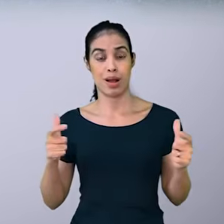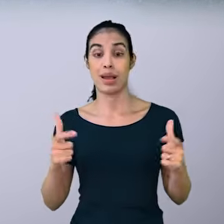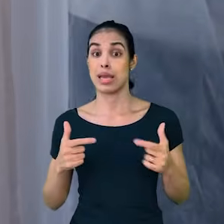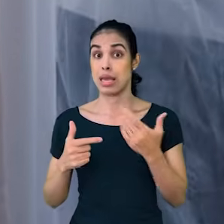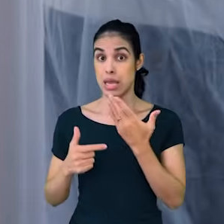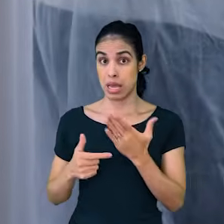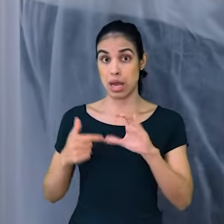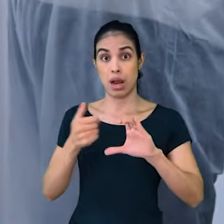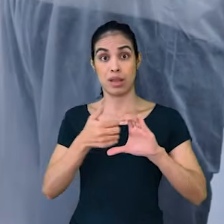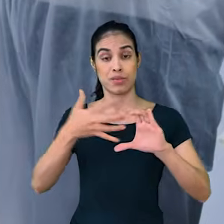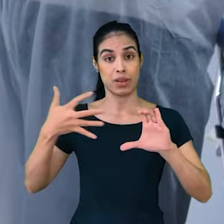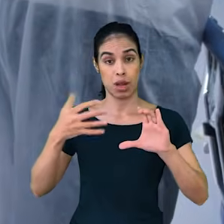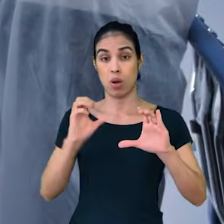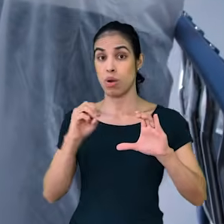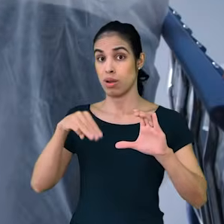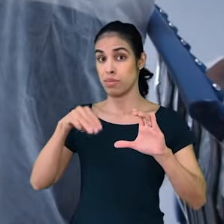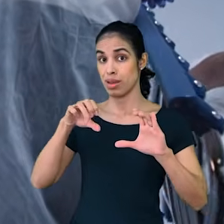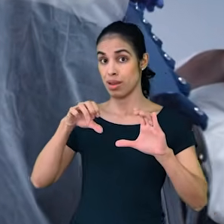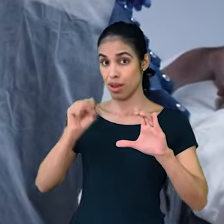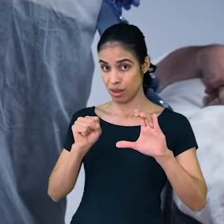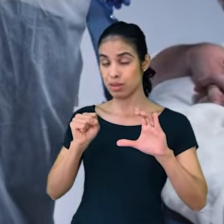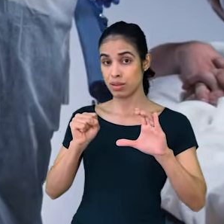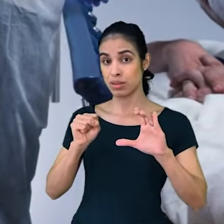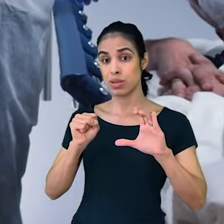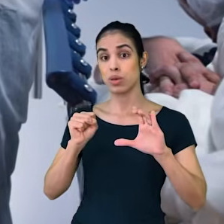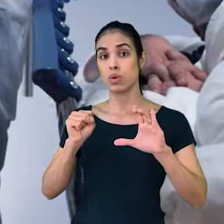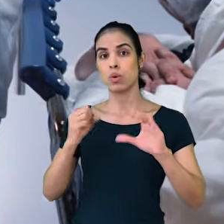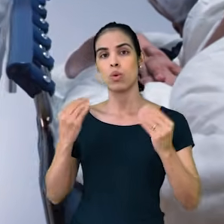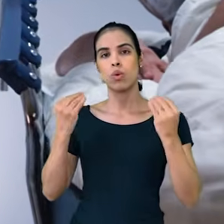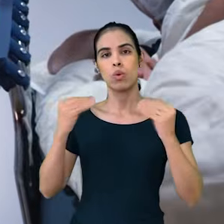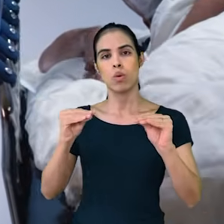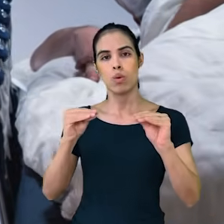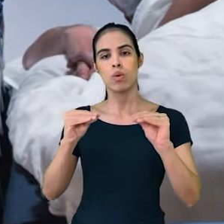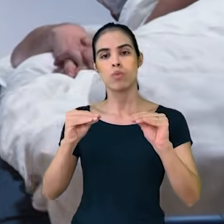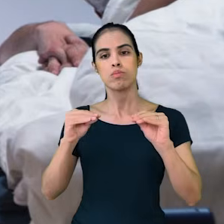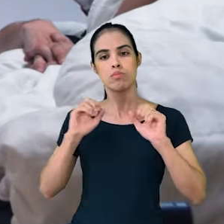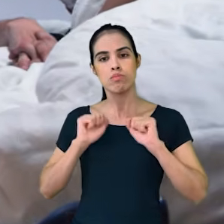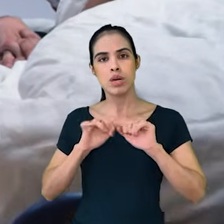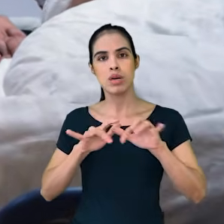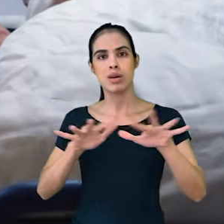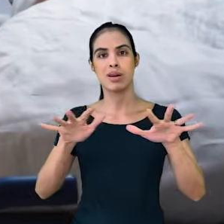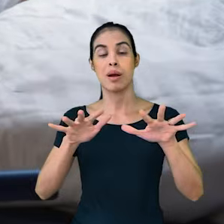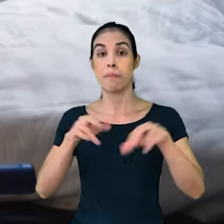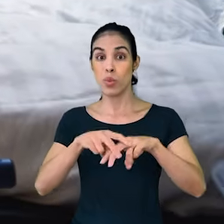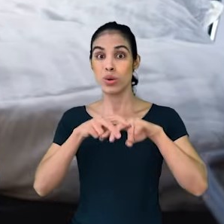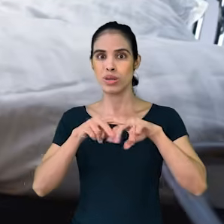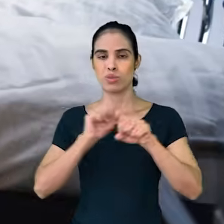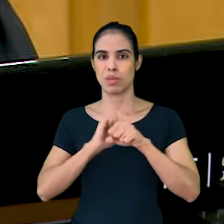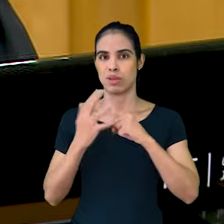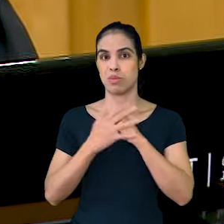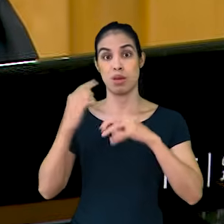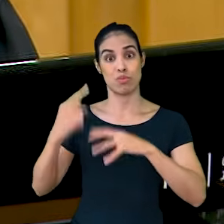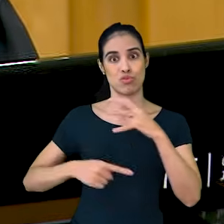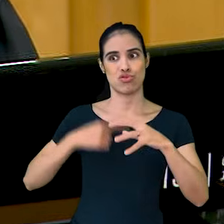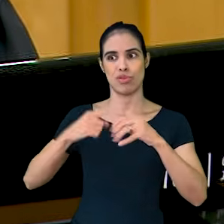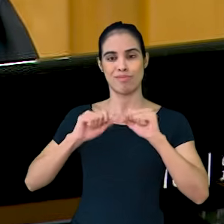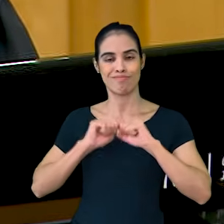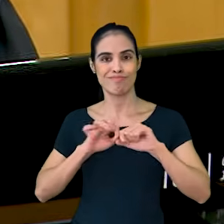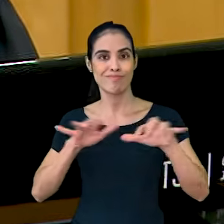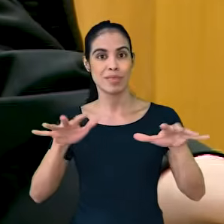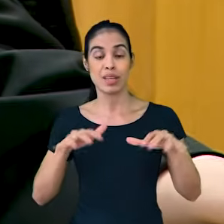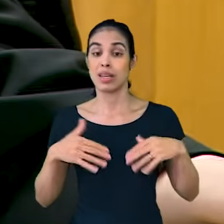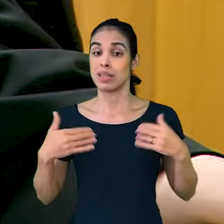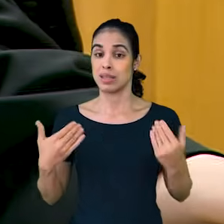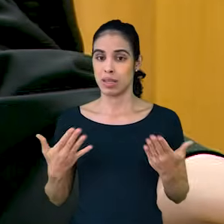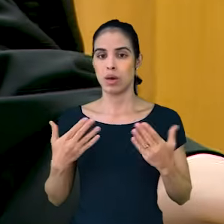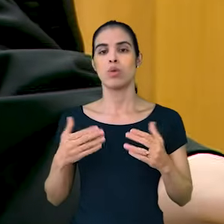transmissibilidade e é classificado pela Organização Mundial da Saúde como agente causador da pandemia. Os demais integrantes